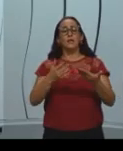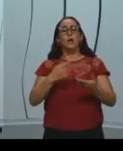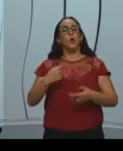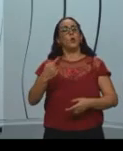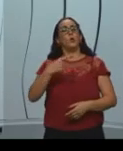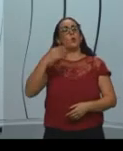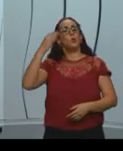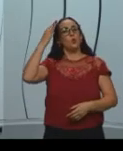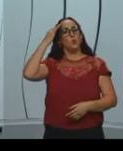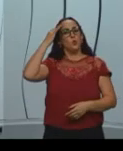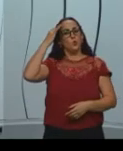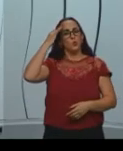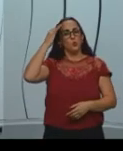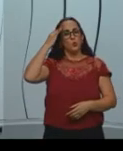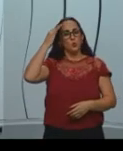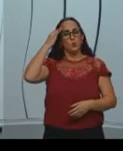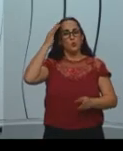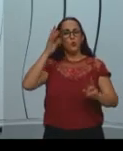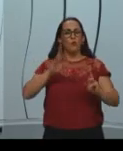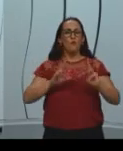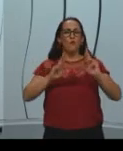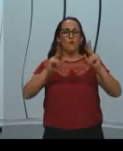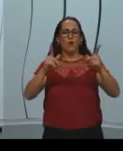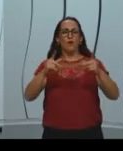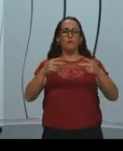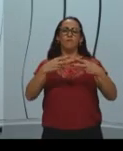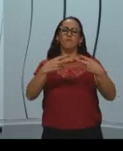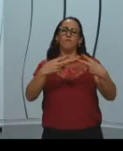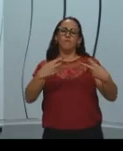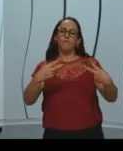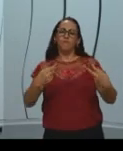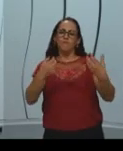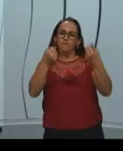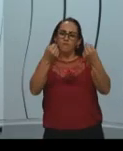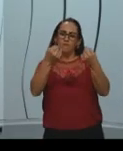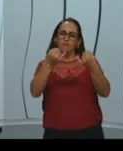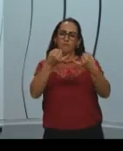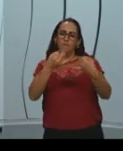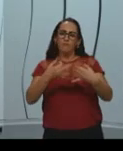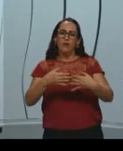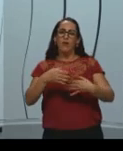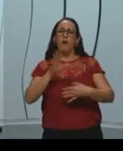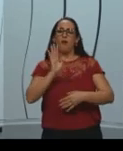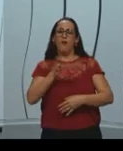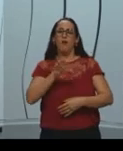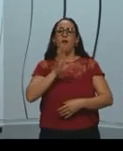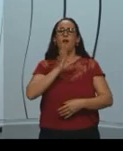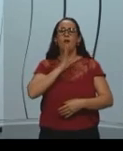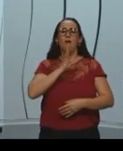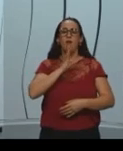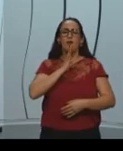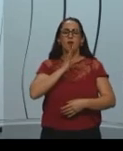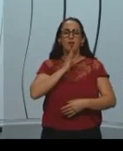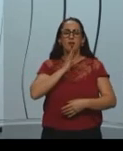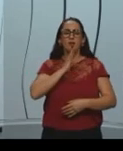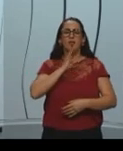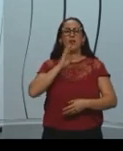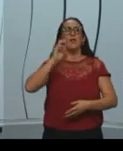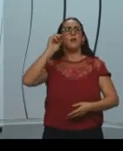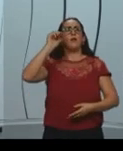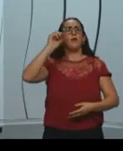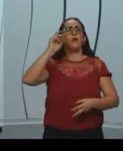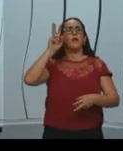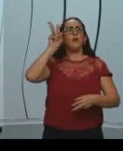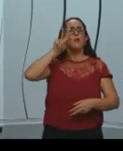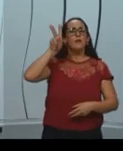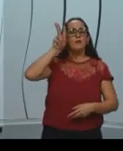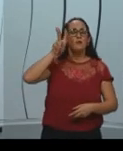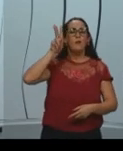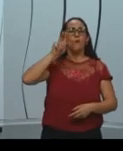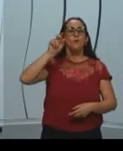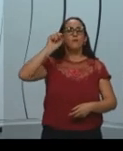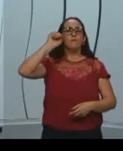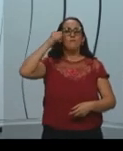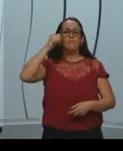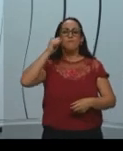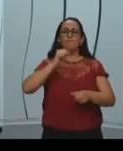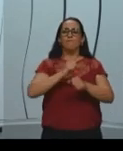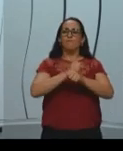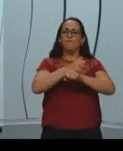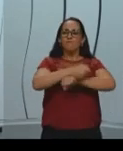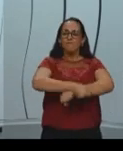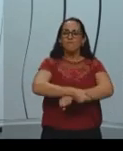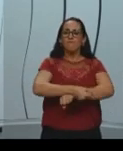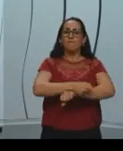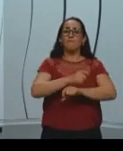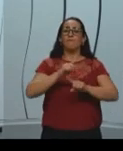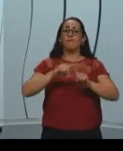que, ao contrário de muito que se fala, né, de uma história do negro vitimizado, do escravo vitimizado, a gente sabe que